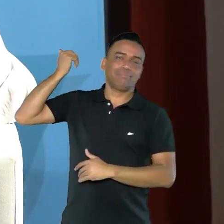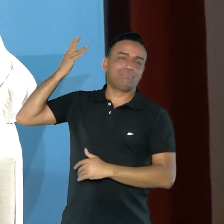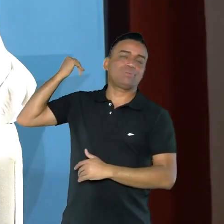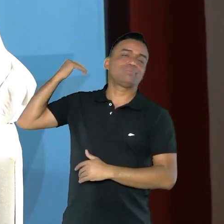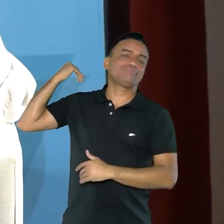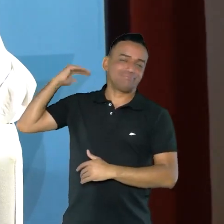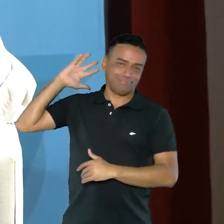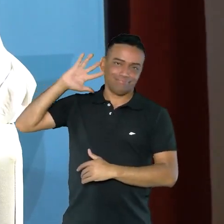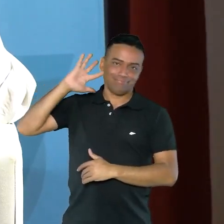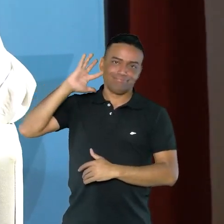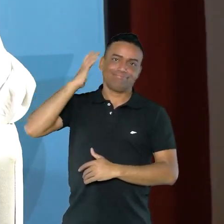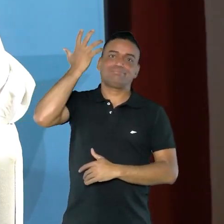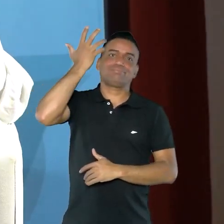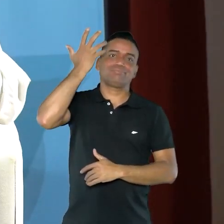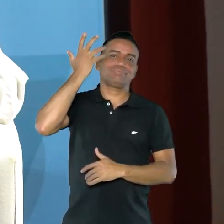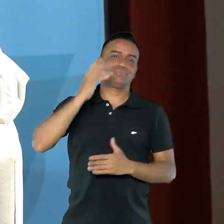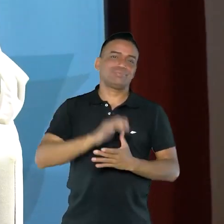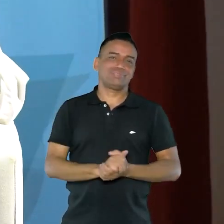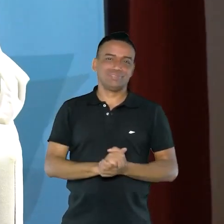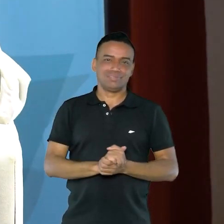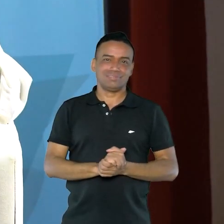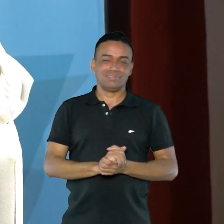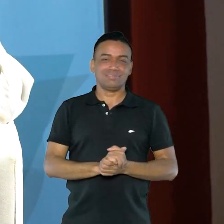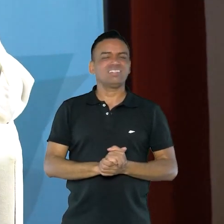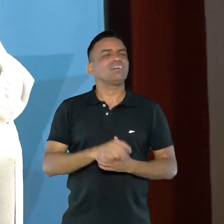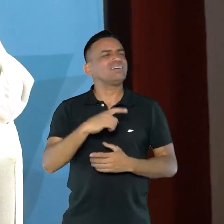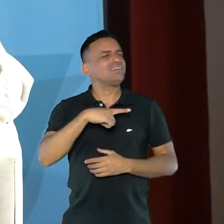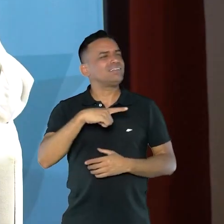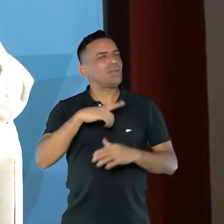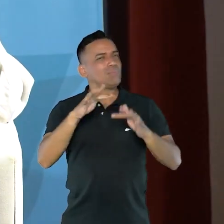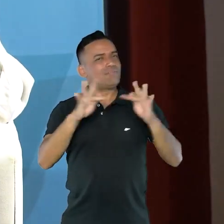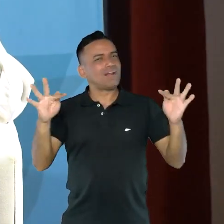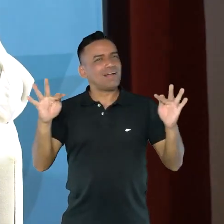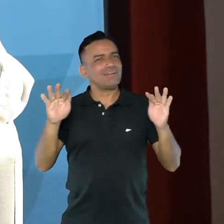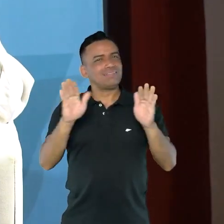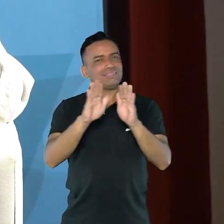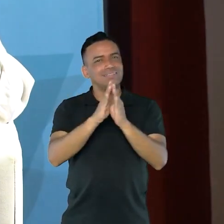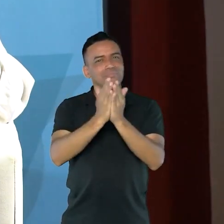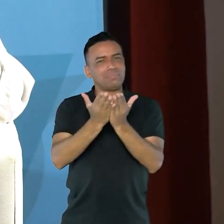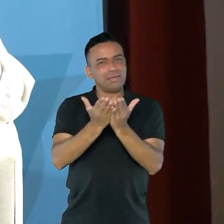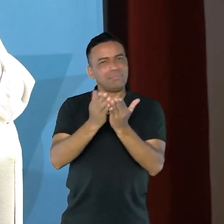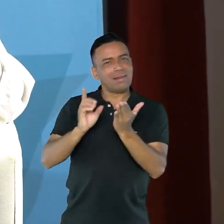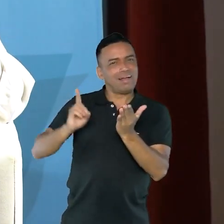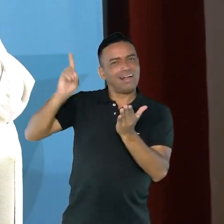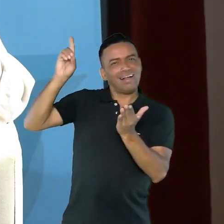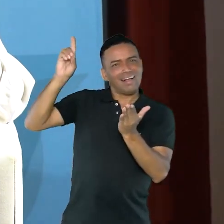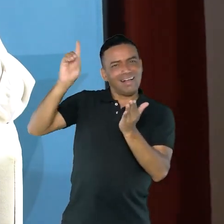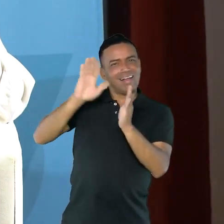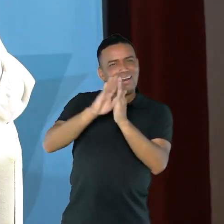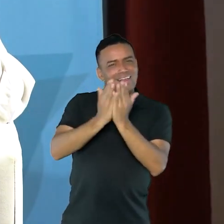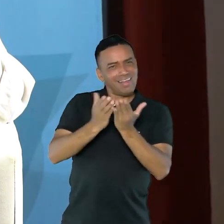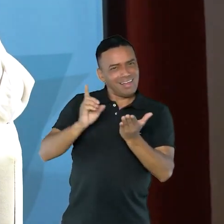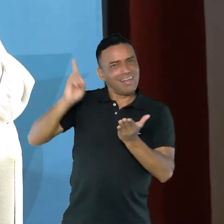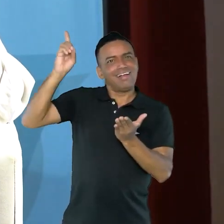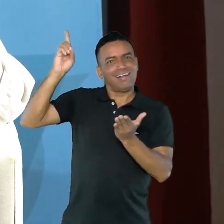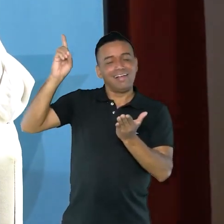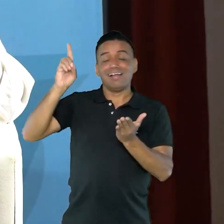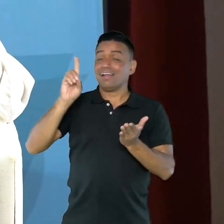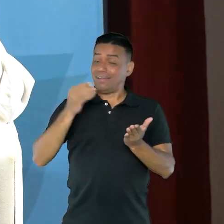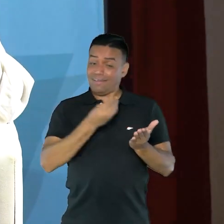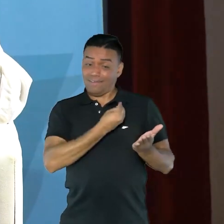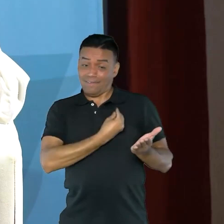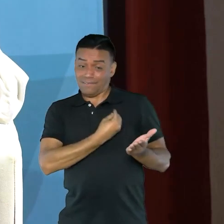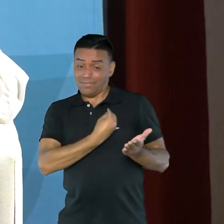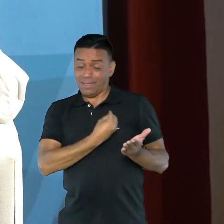esse movimento de que... Tem um verso na Bíblia que fala, né? E viverás